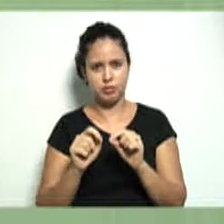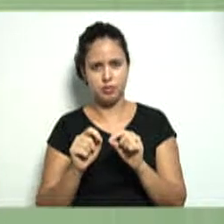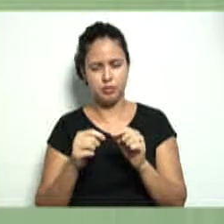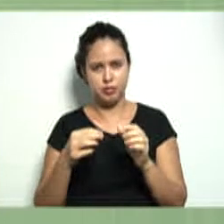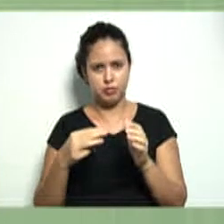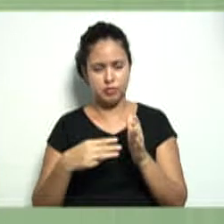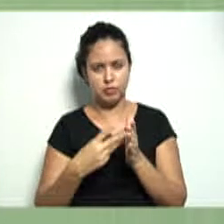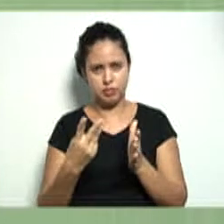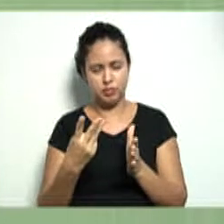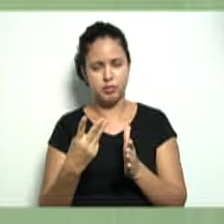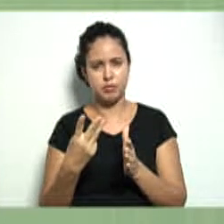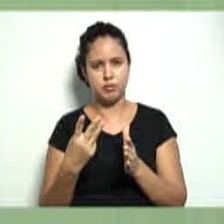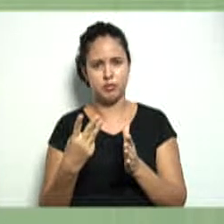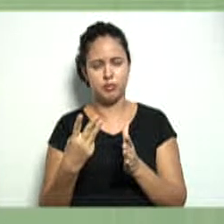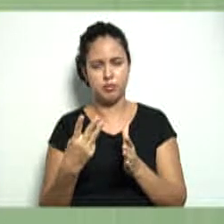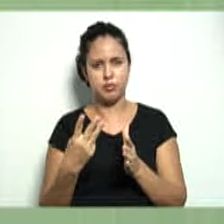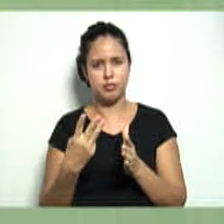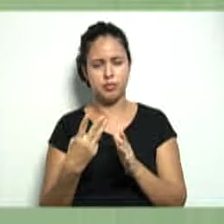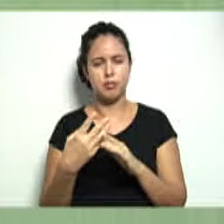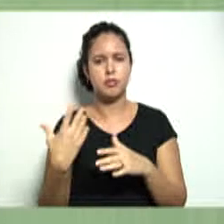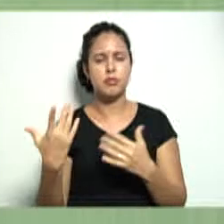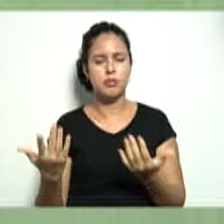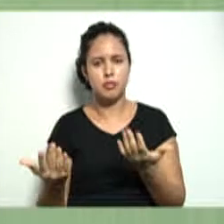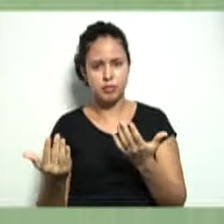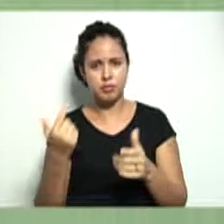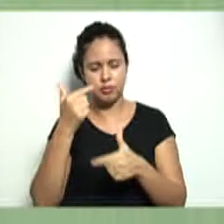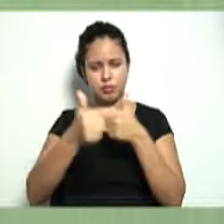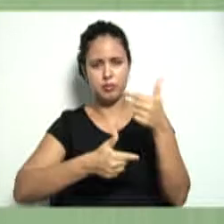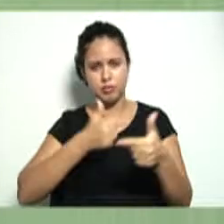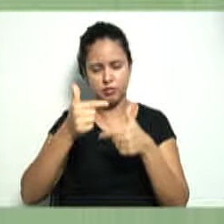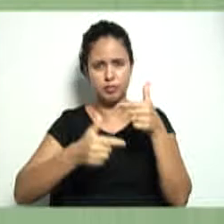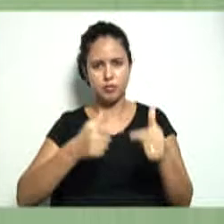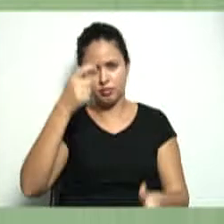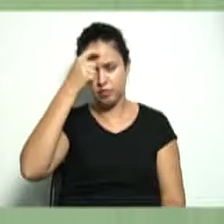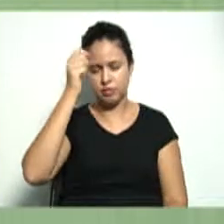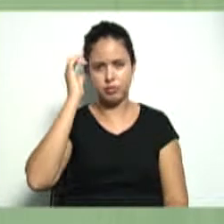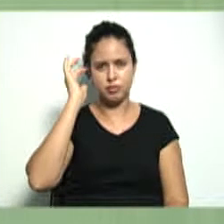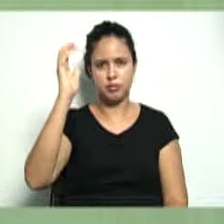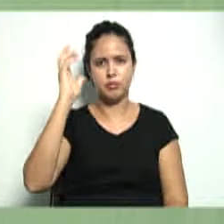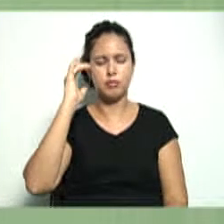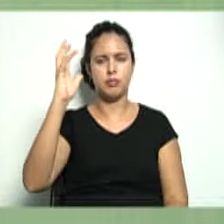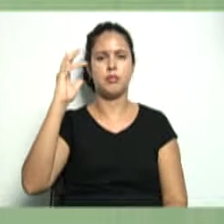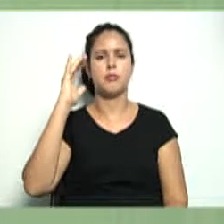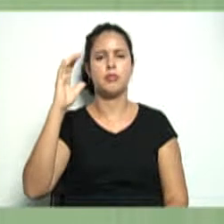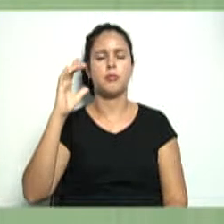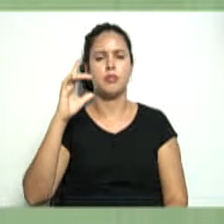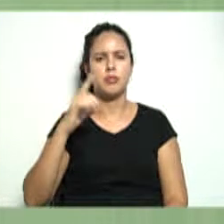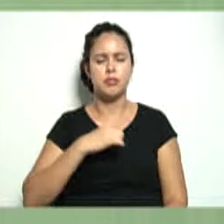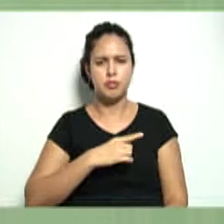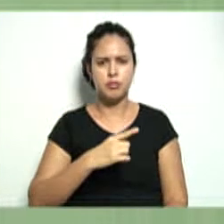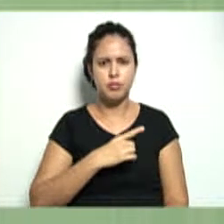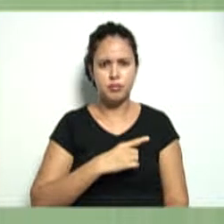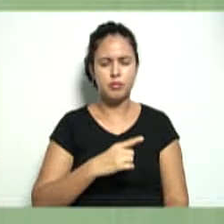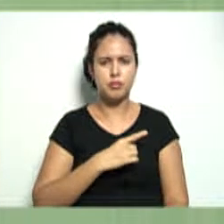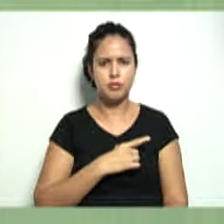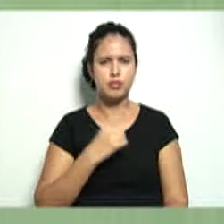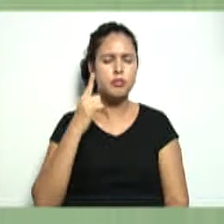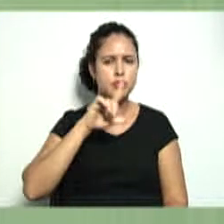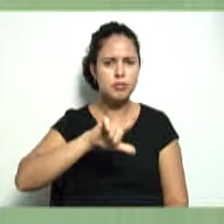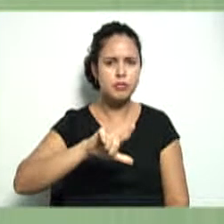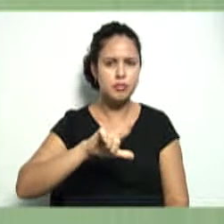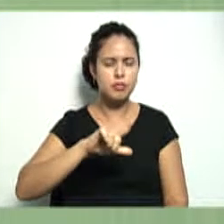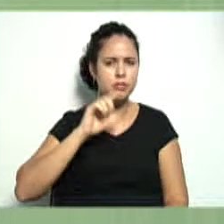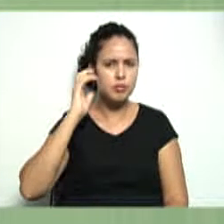Terceira afirmação. Dos trabalhadores intelectuais se reserva um domínio teórico amplo